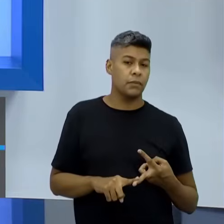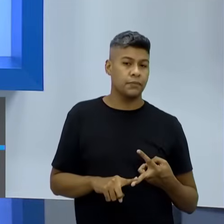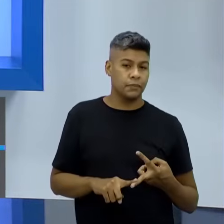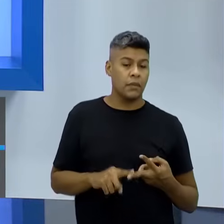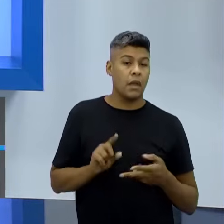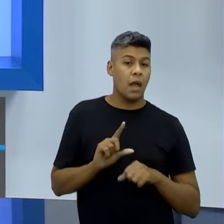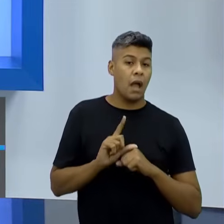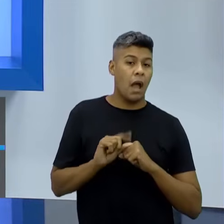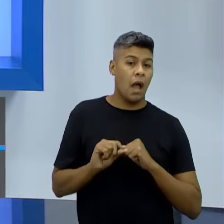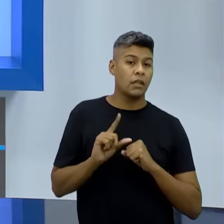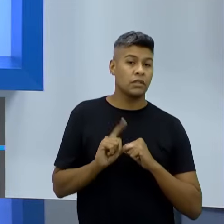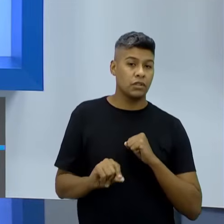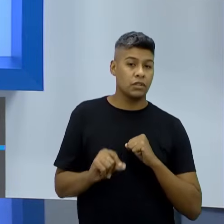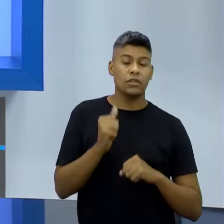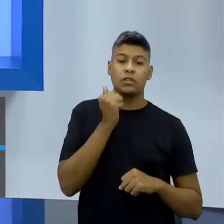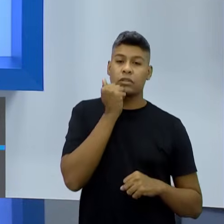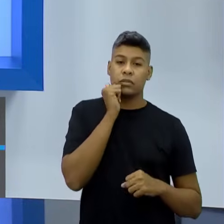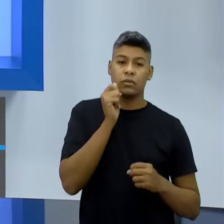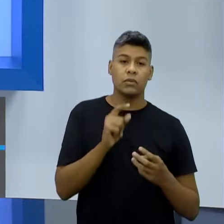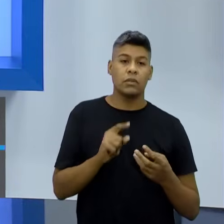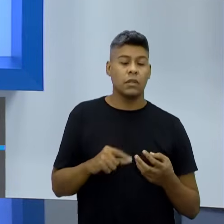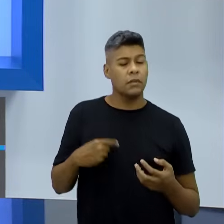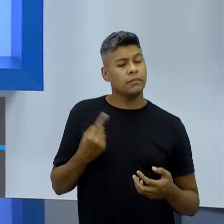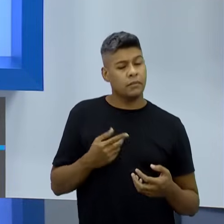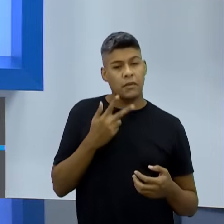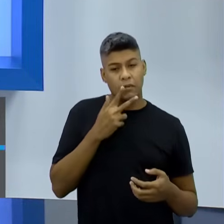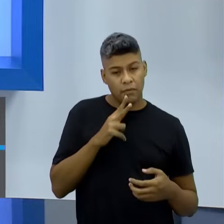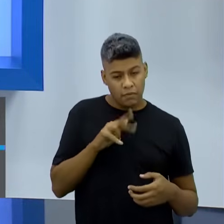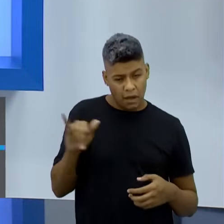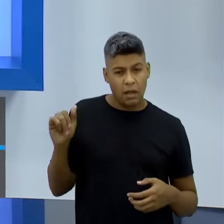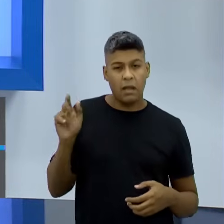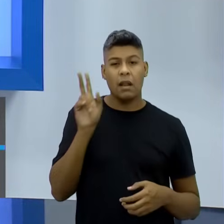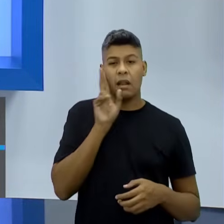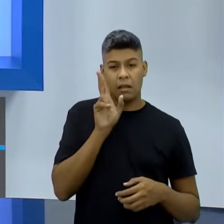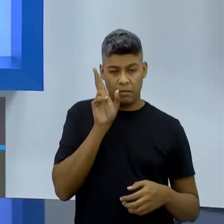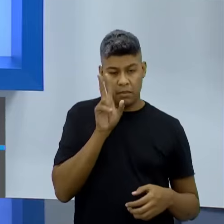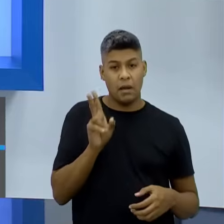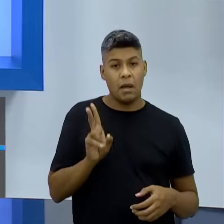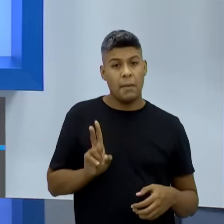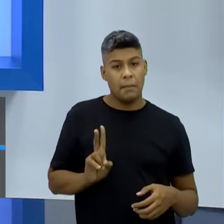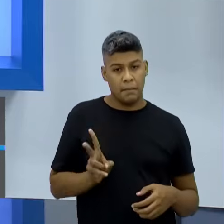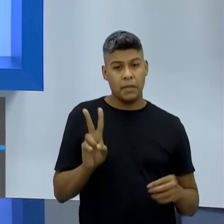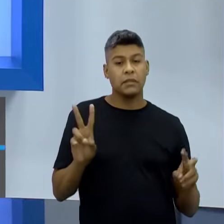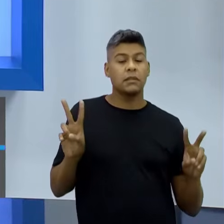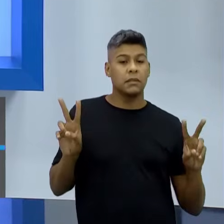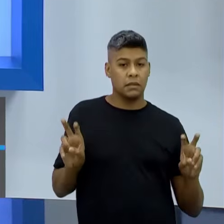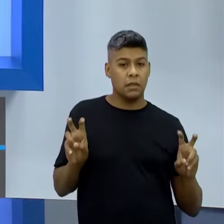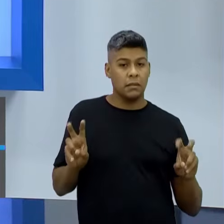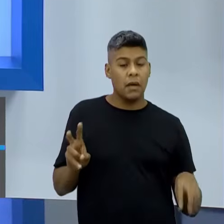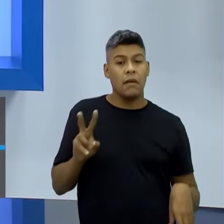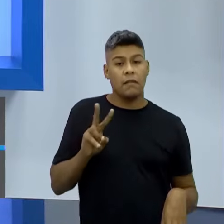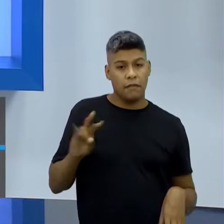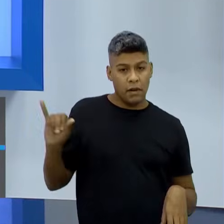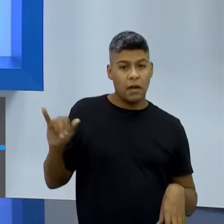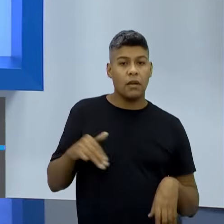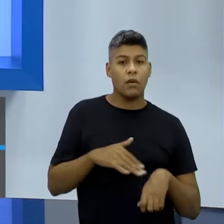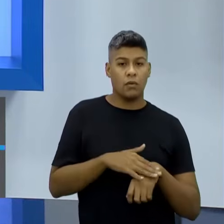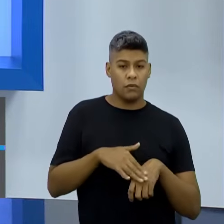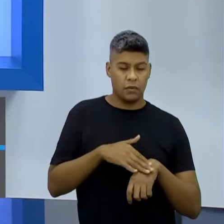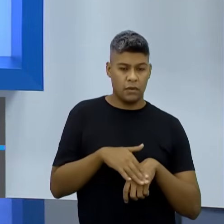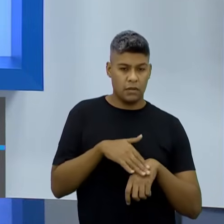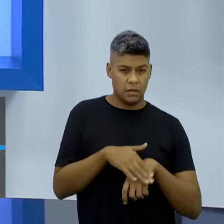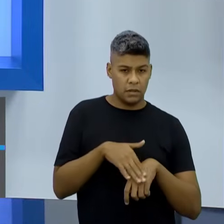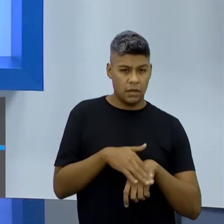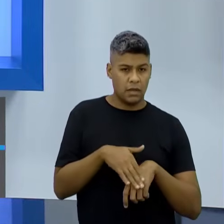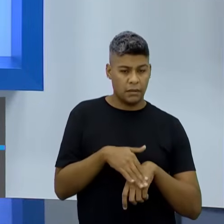de artigos científicos, e aí a gente vai retomar ainda bastante esse tema, a gente vai conversar ainda